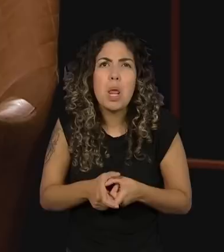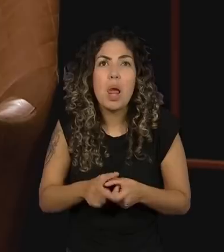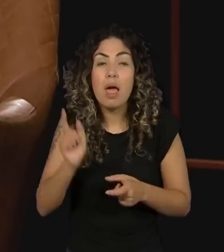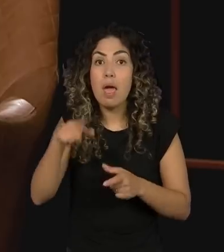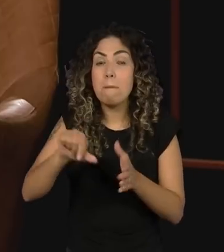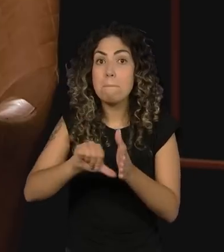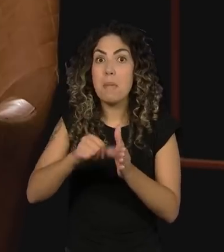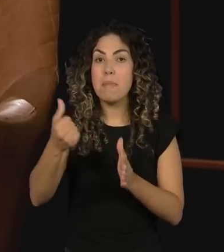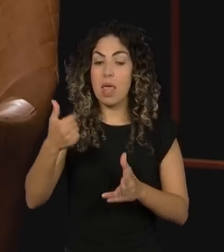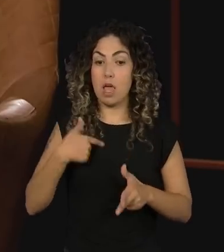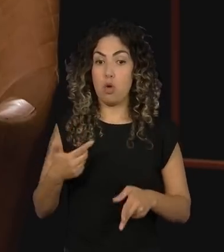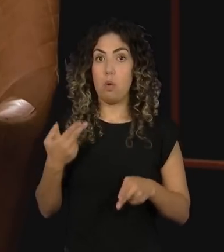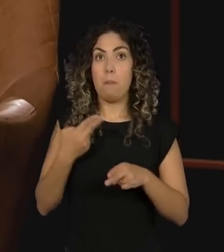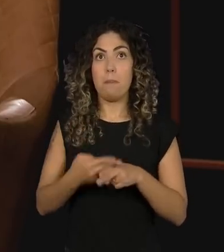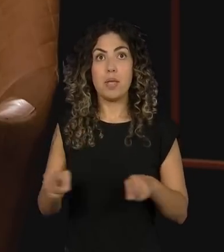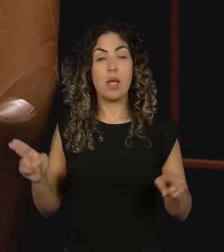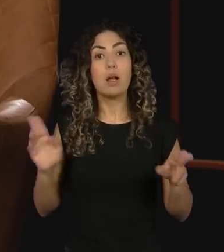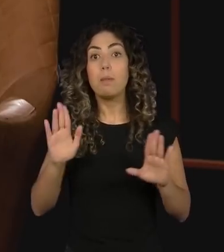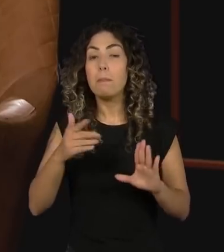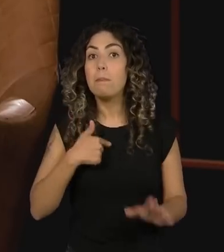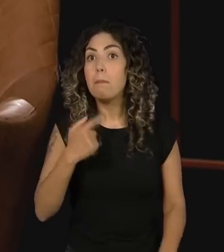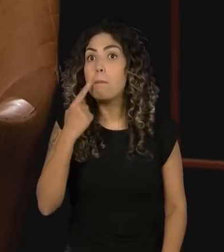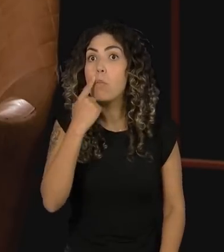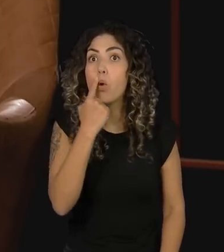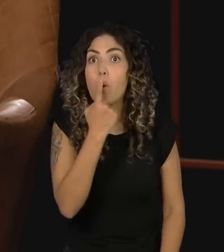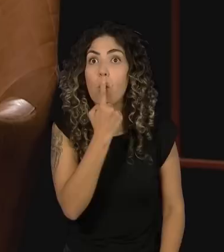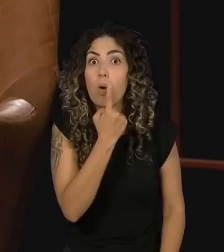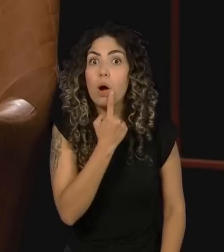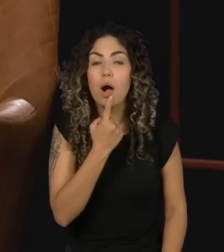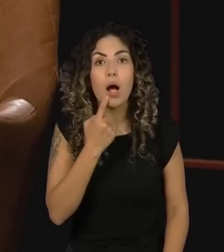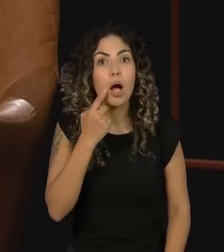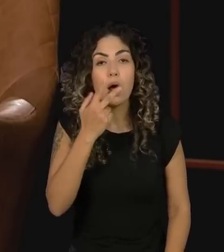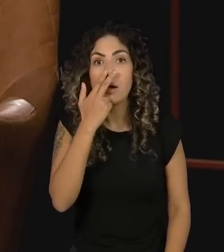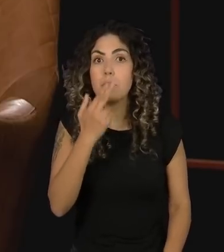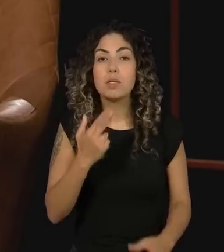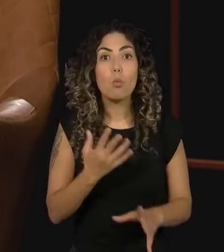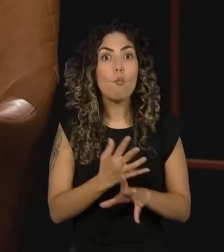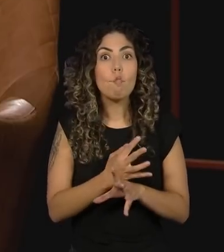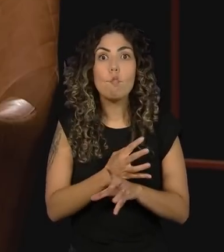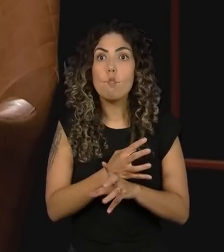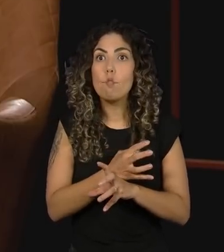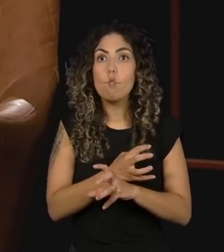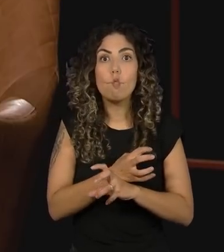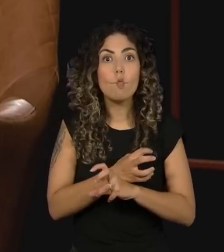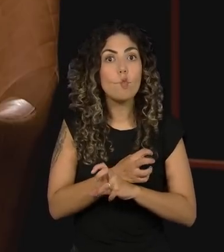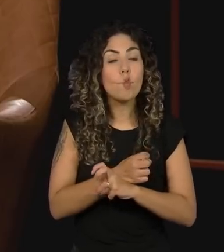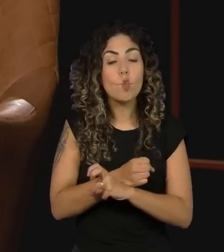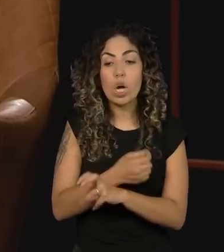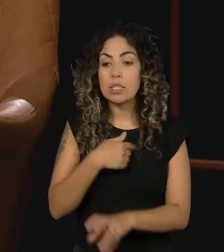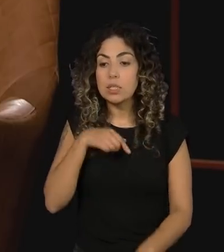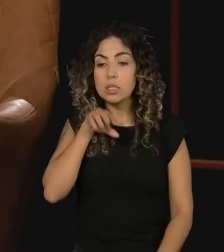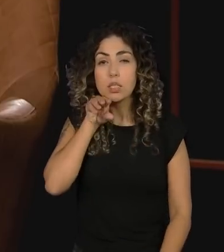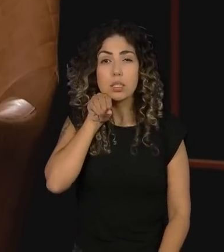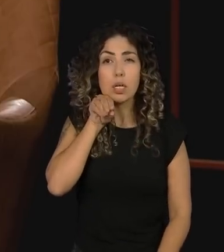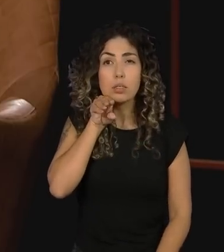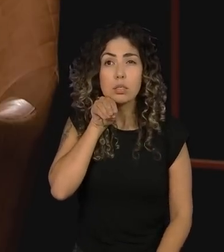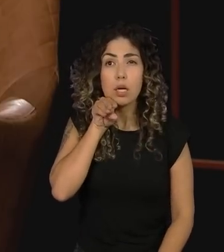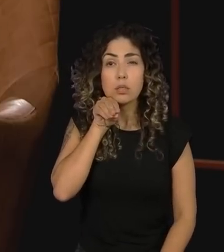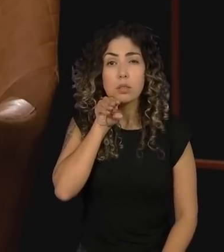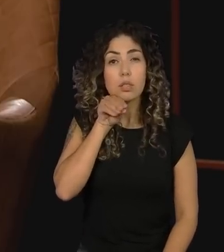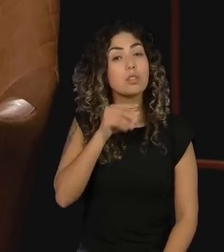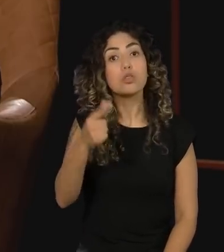que no dia da estreia, minha boca fugiu minha saliva. Eu não conseguia falar, gente, o